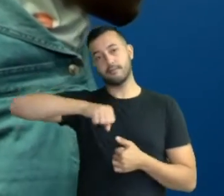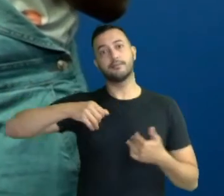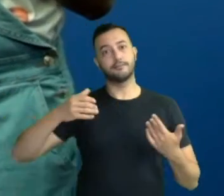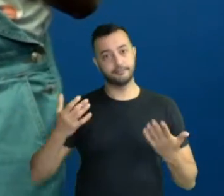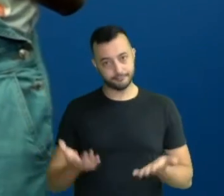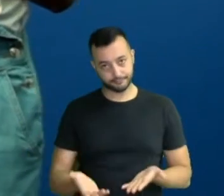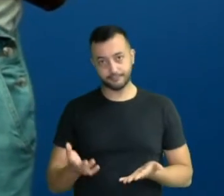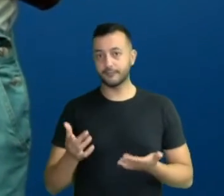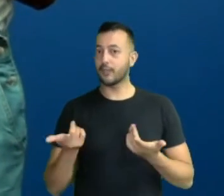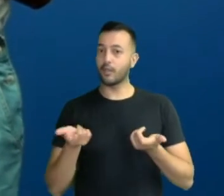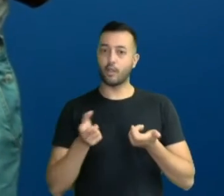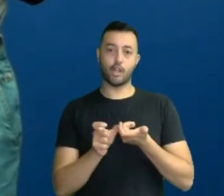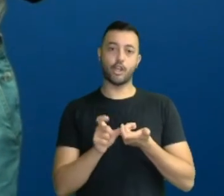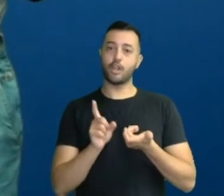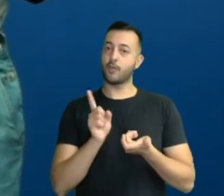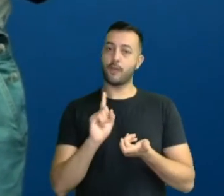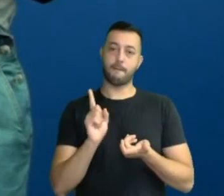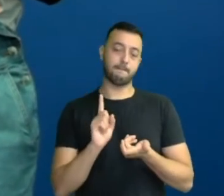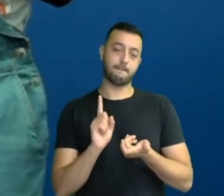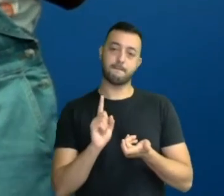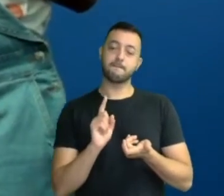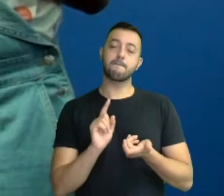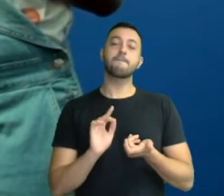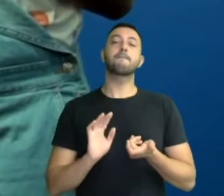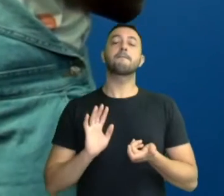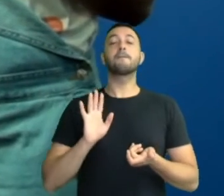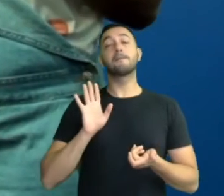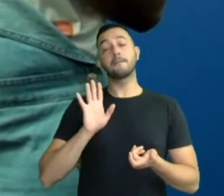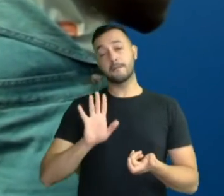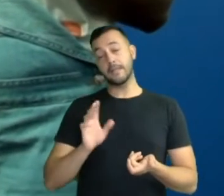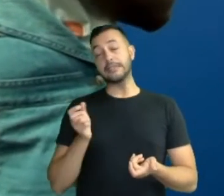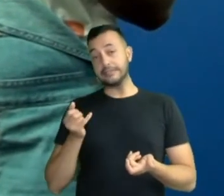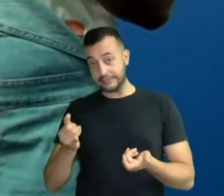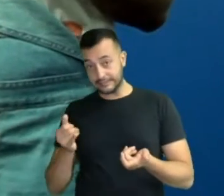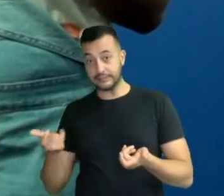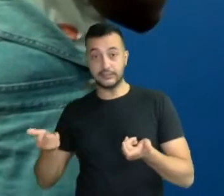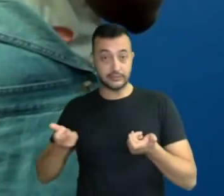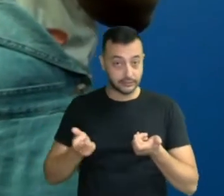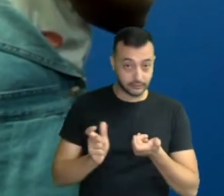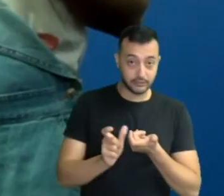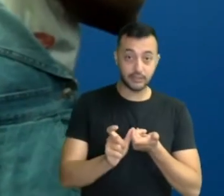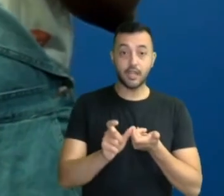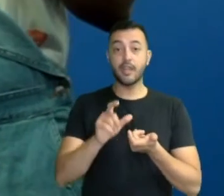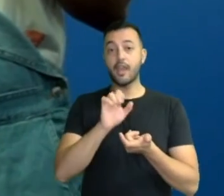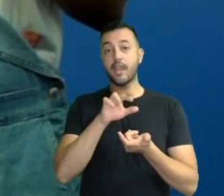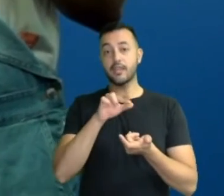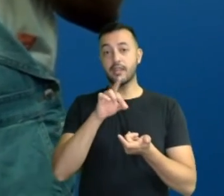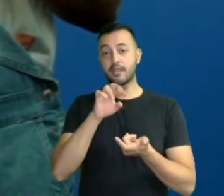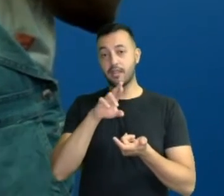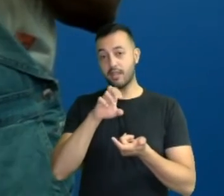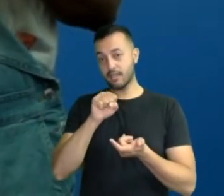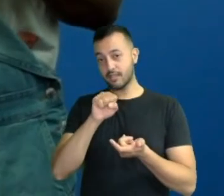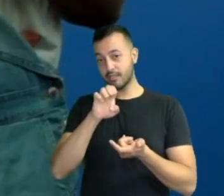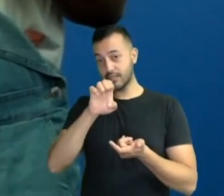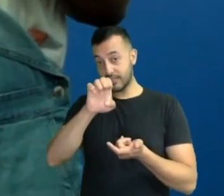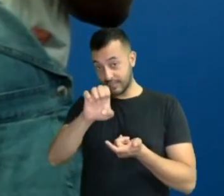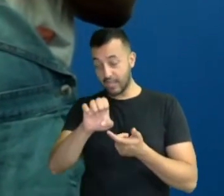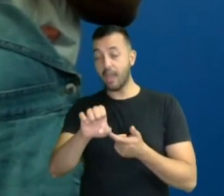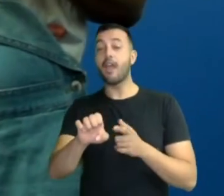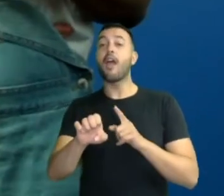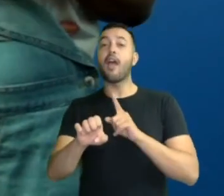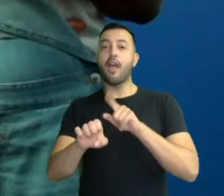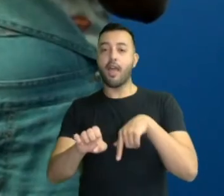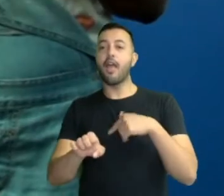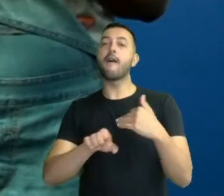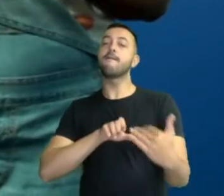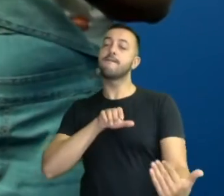sua forma não pronominal. E quando eu uso na forma pronominal, entender-se, significa que eu entrei em